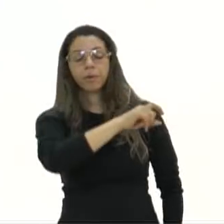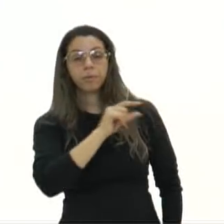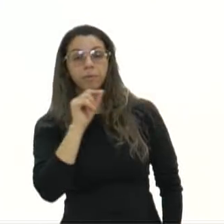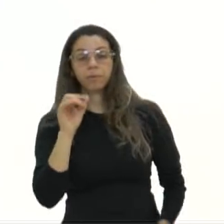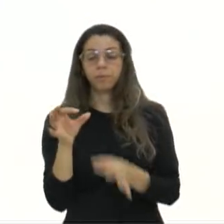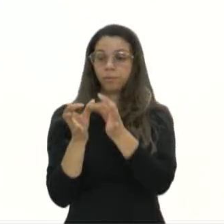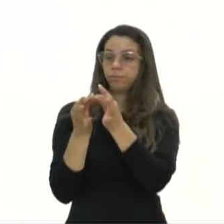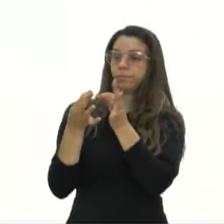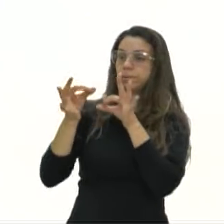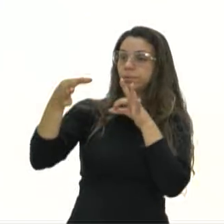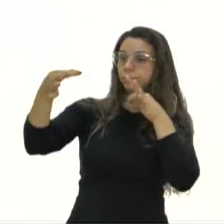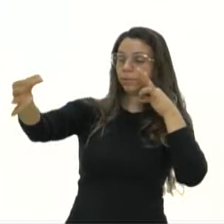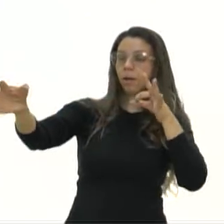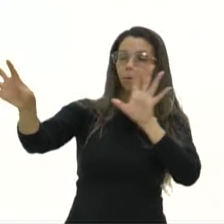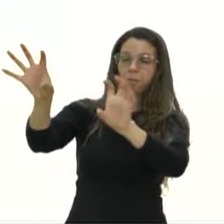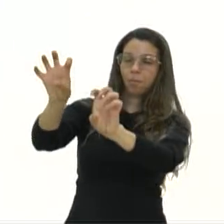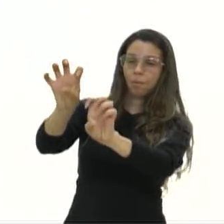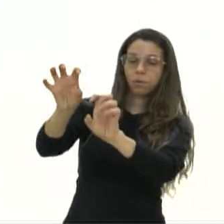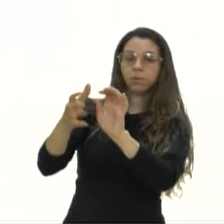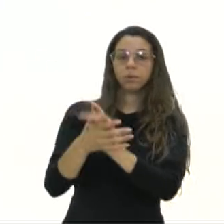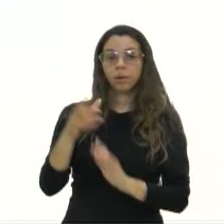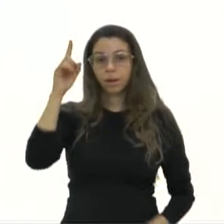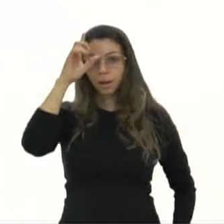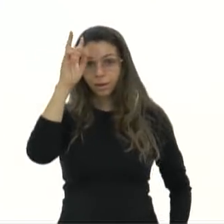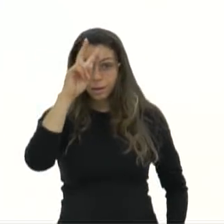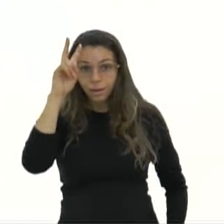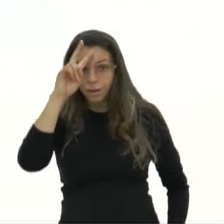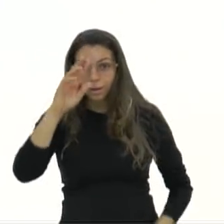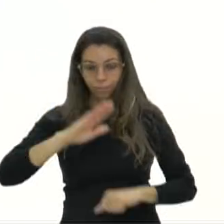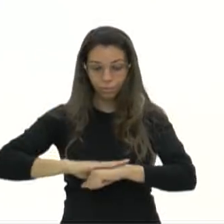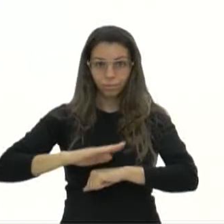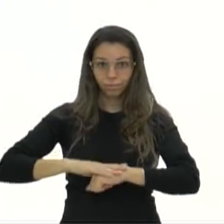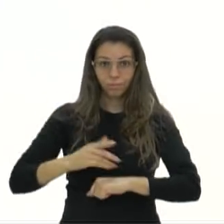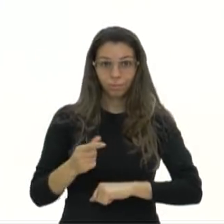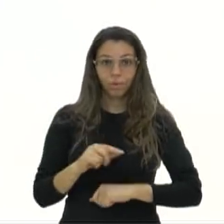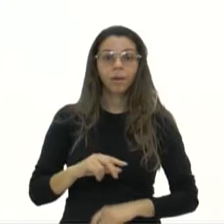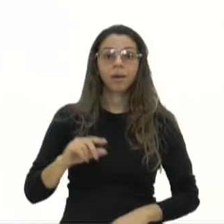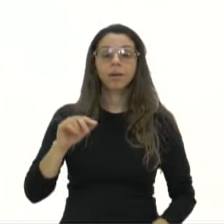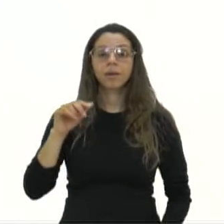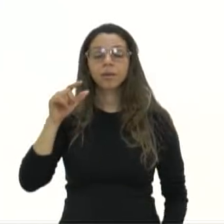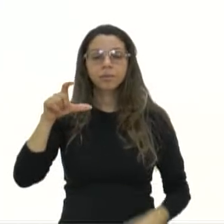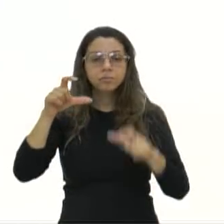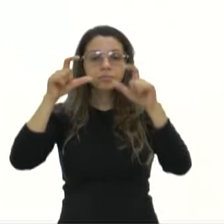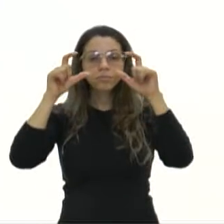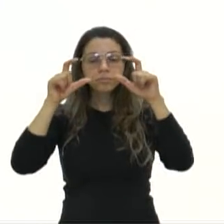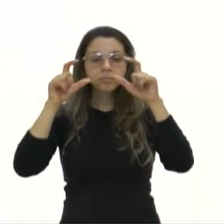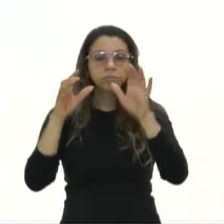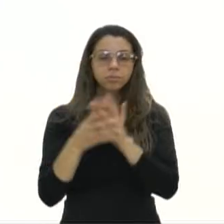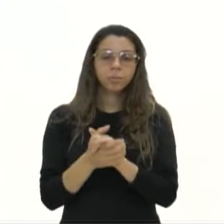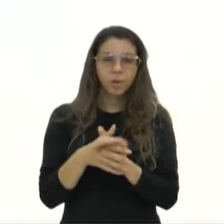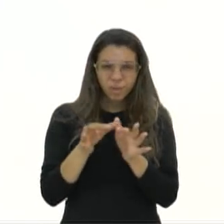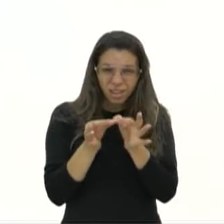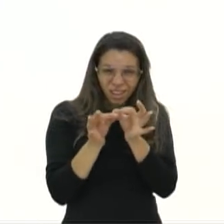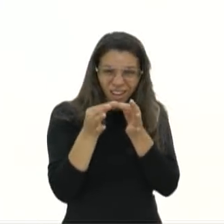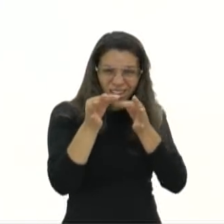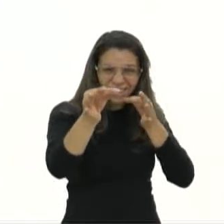está longe. Lembra do Fabiano? O Fabiano é míope. Eu estou vendo muito bem vocês estão lá longe na casa de vocês. Eu tenho que pôr